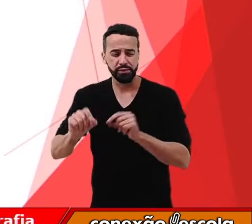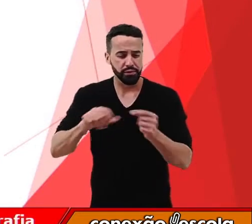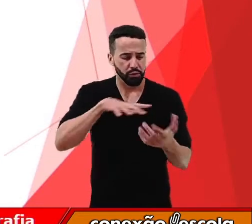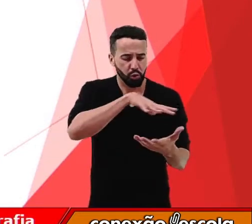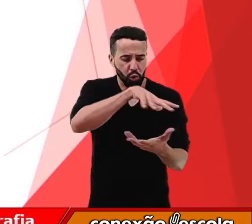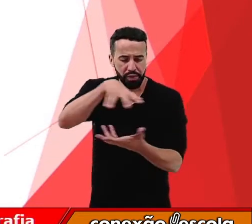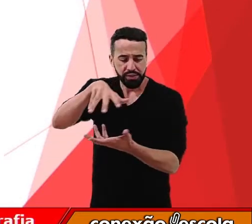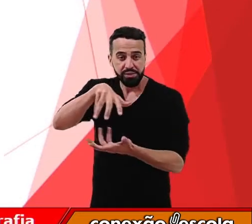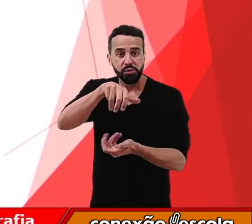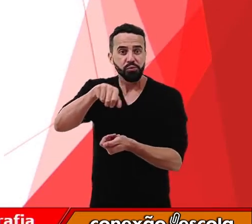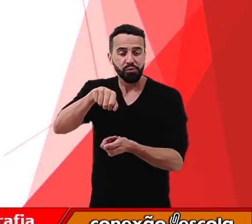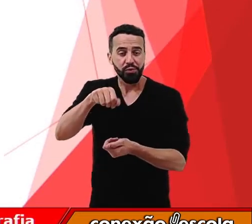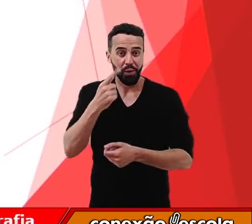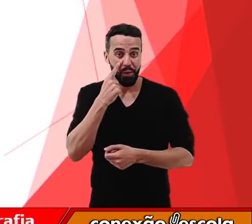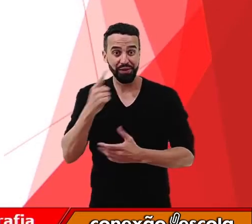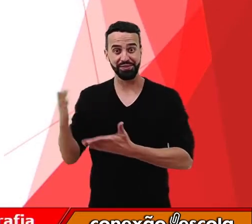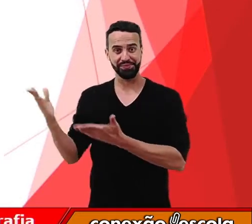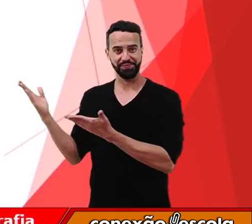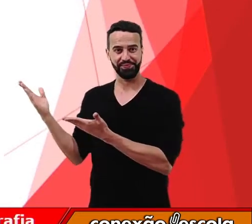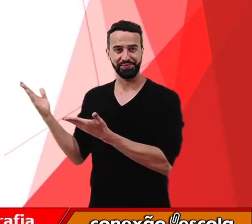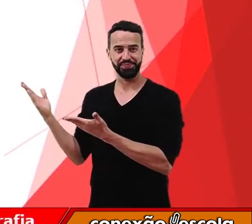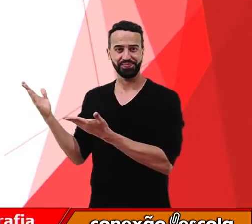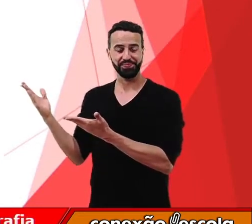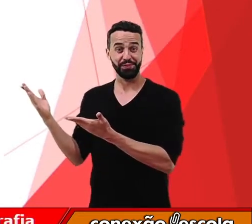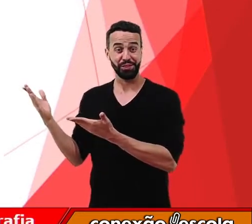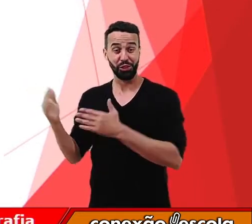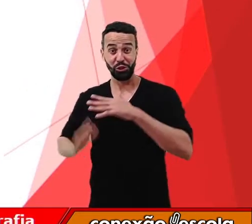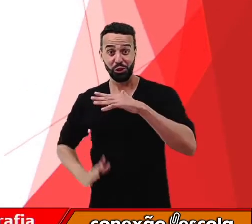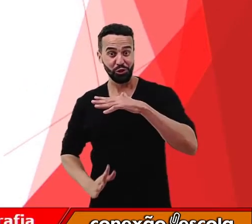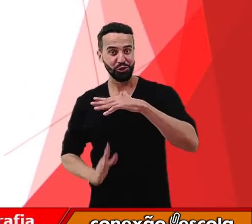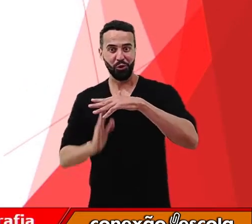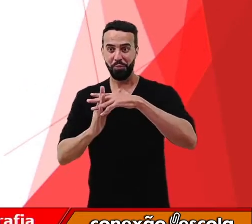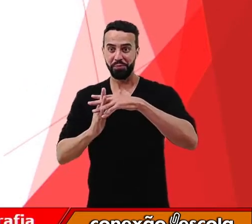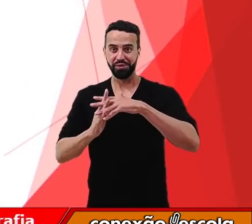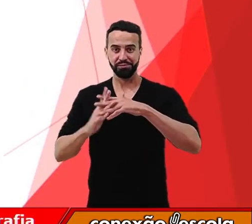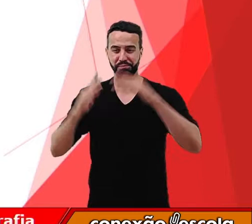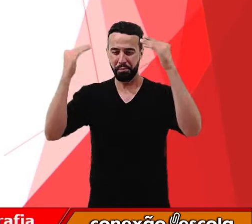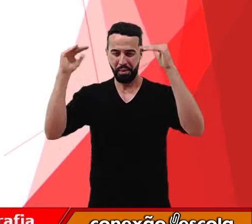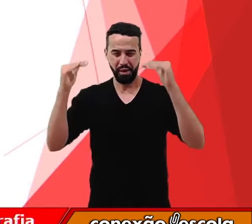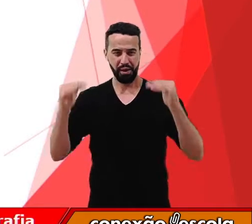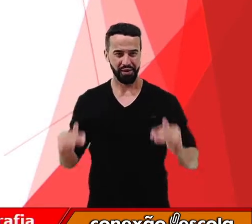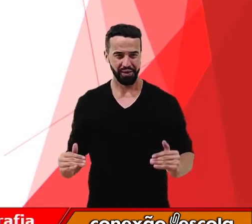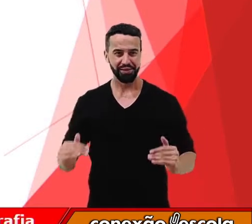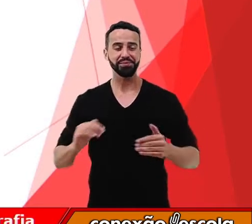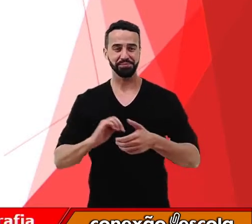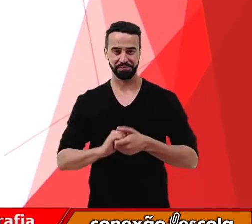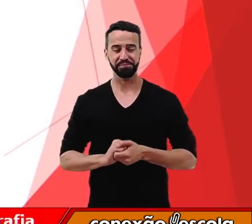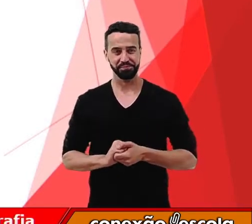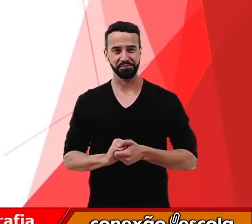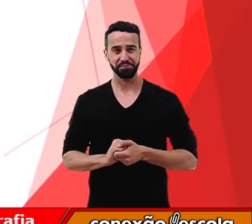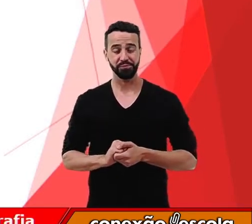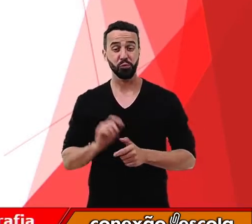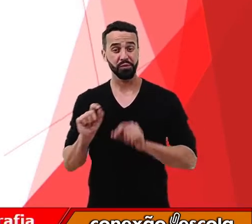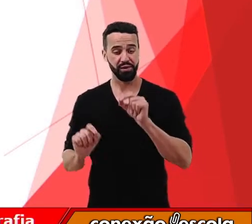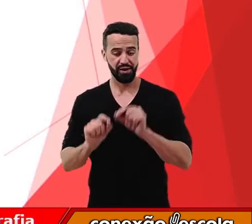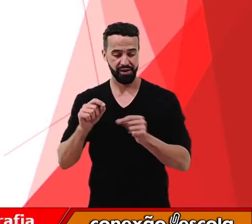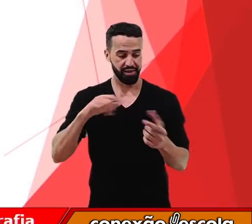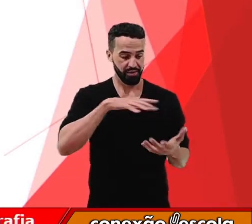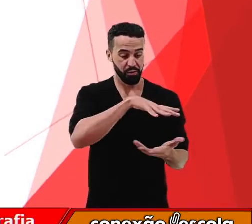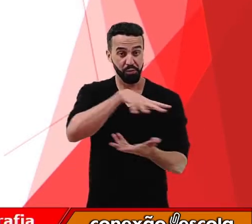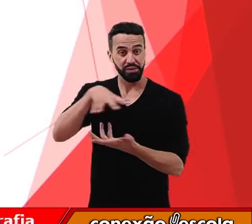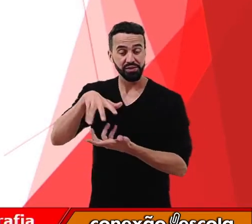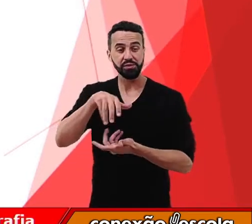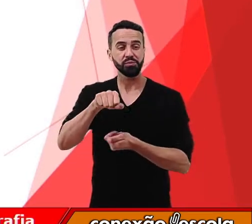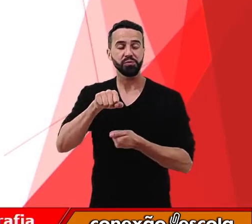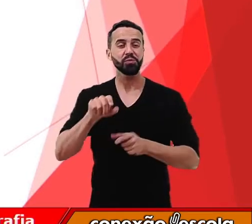E pega esse organograma aí, top, hein? Bom, compreendemos por globalização